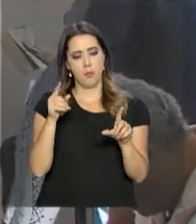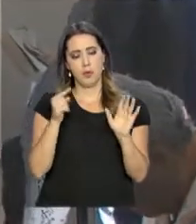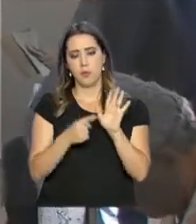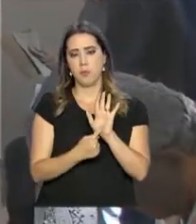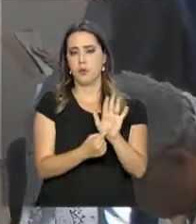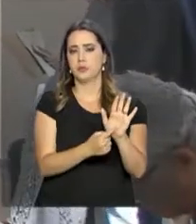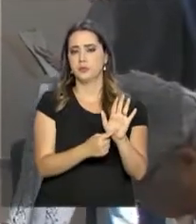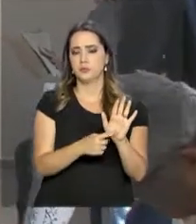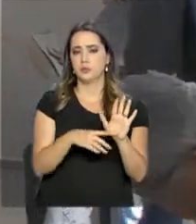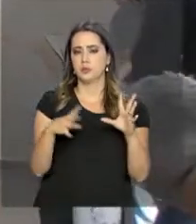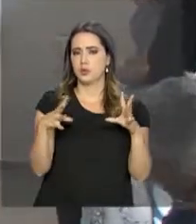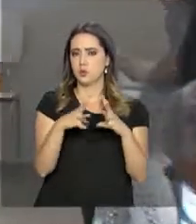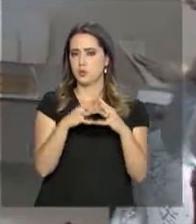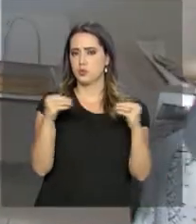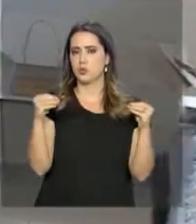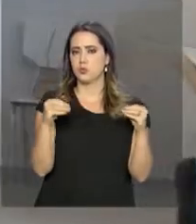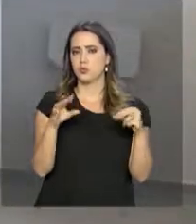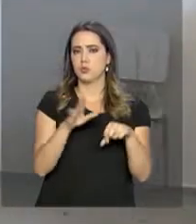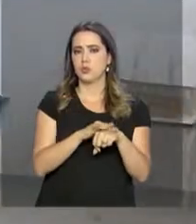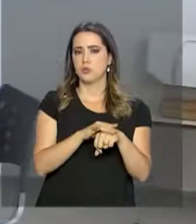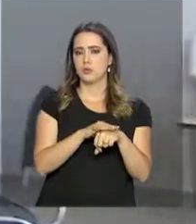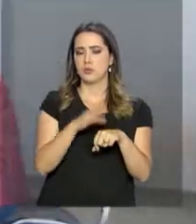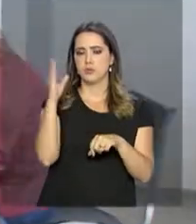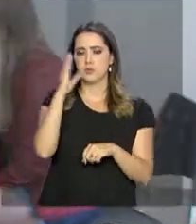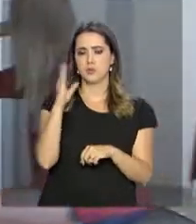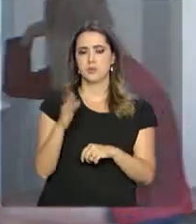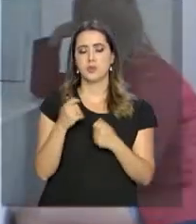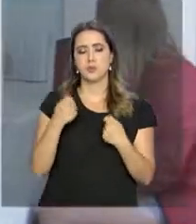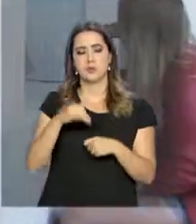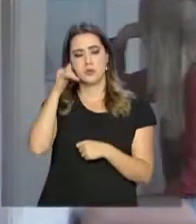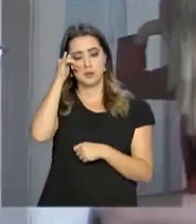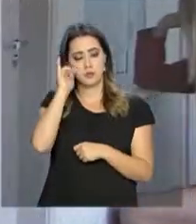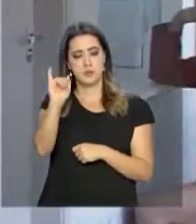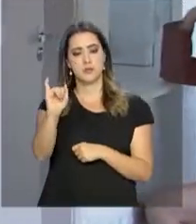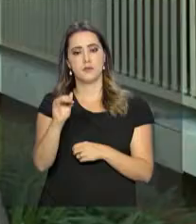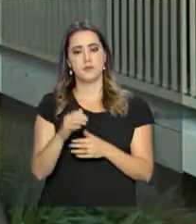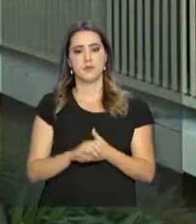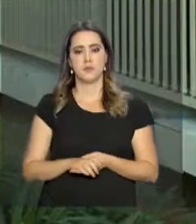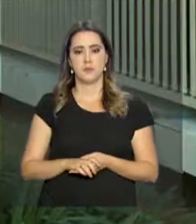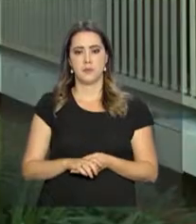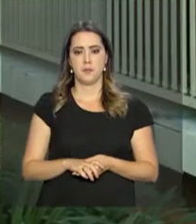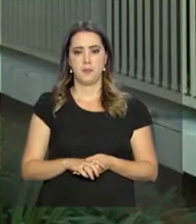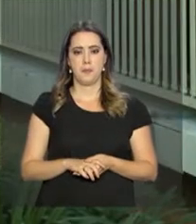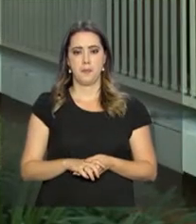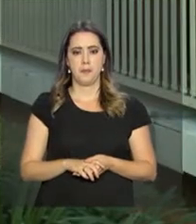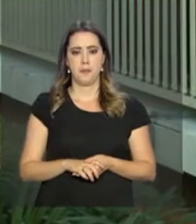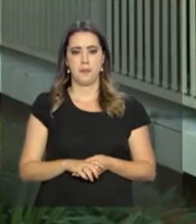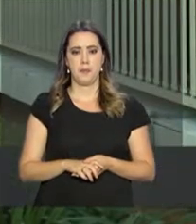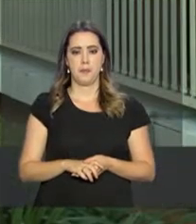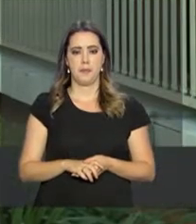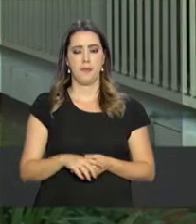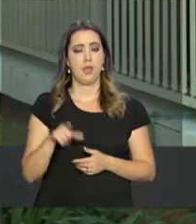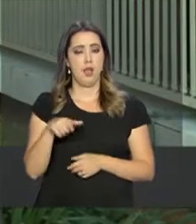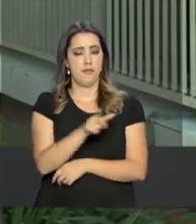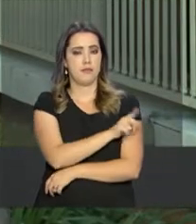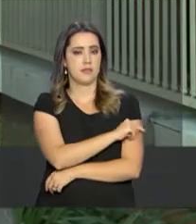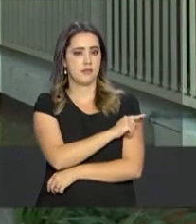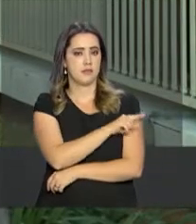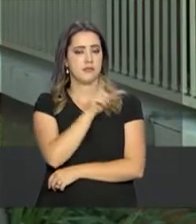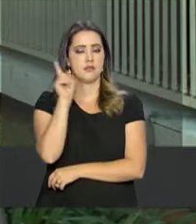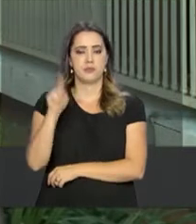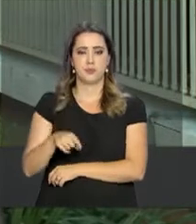eliminação da circulação do vírus no brasil a prevenção é fundamental a vacinação é a proteção